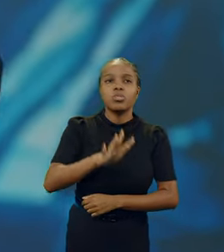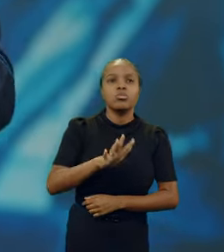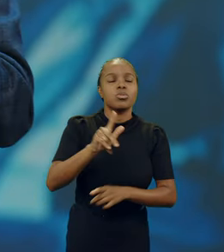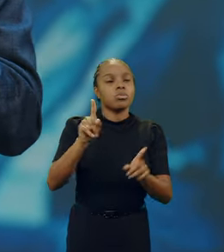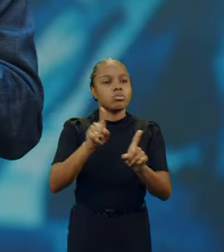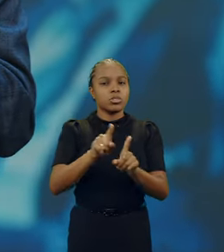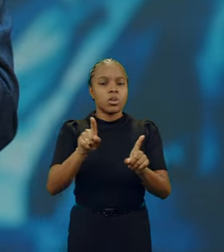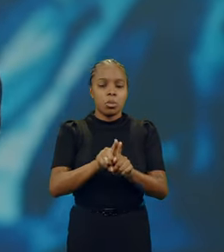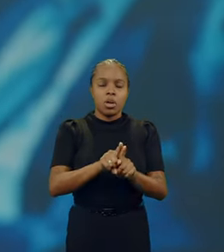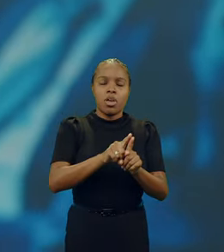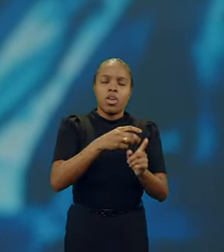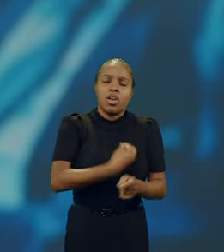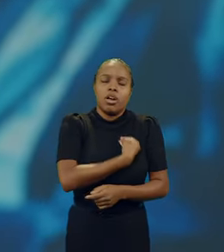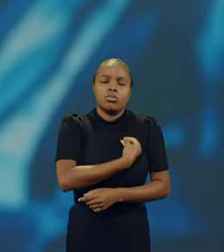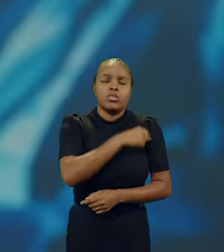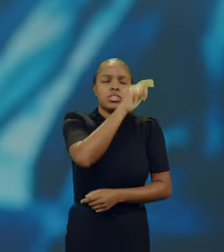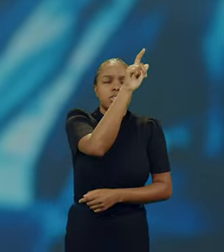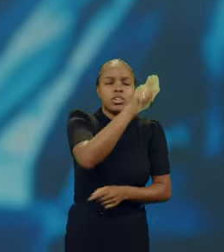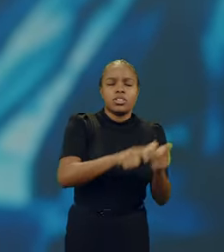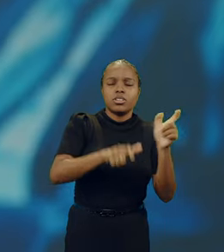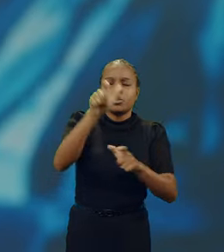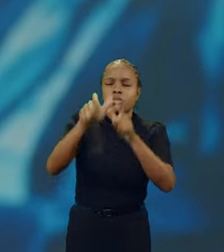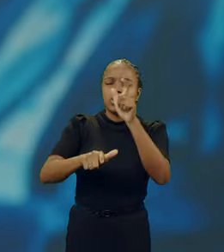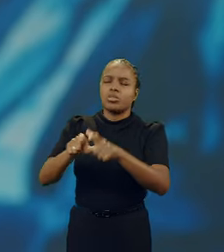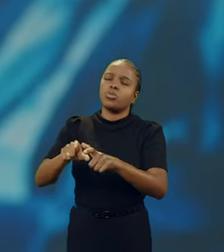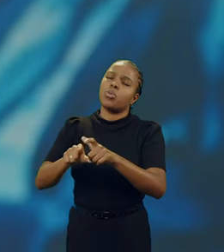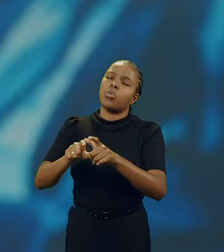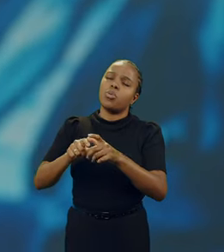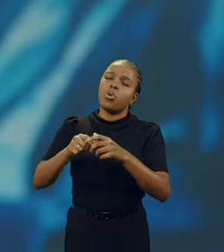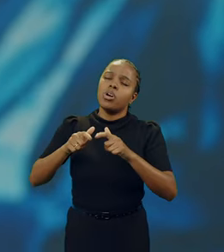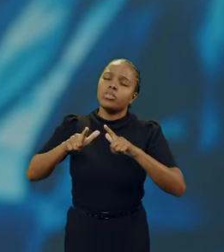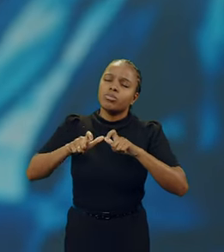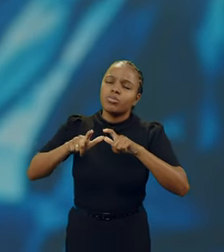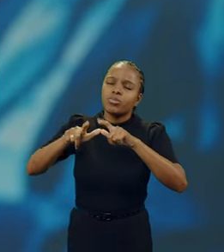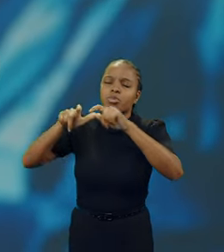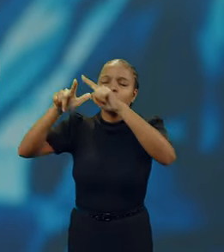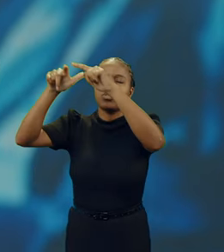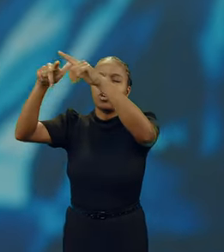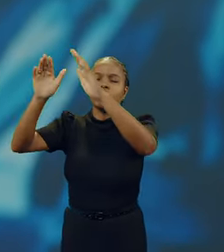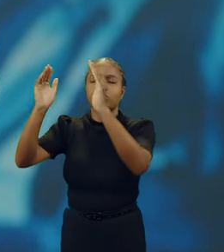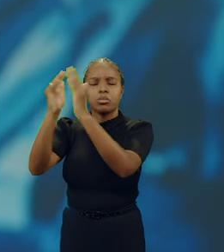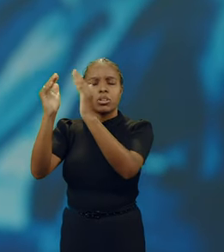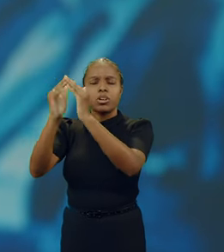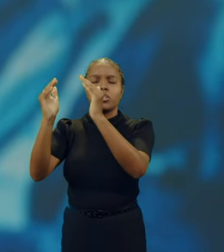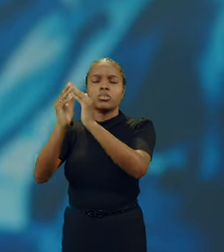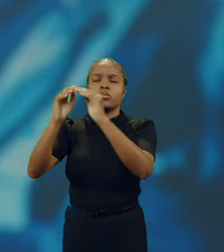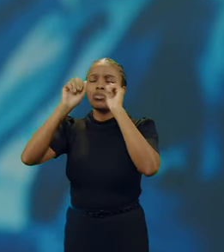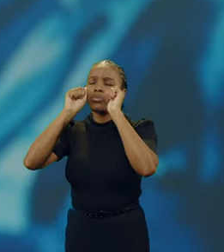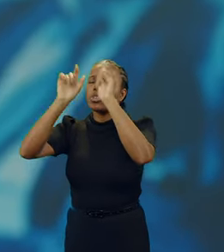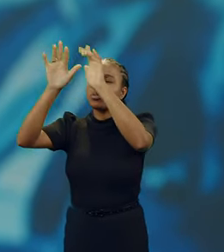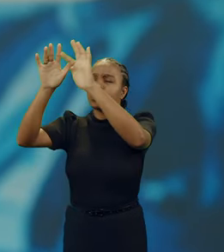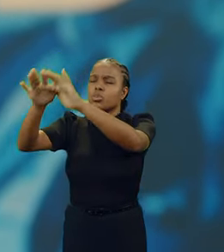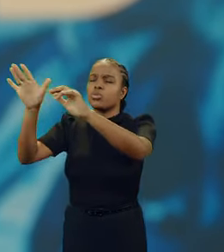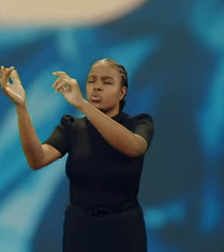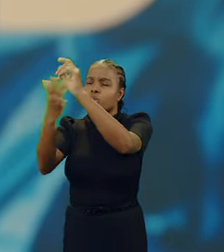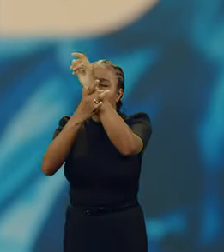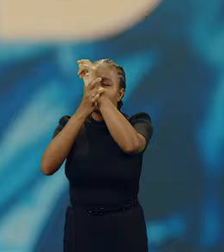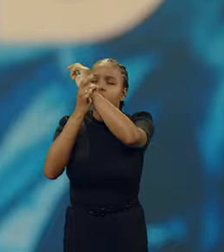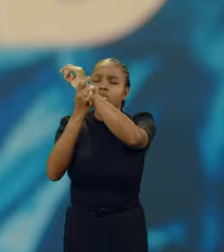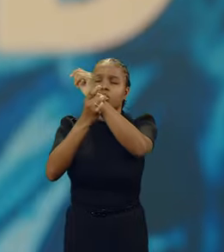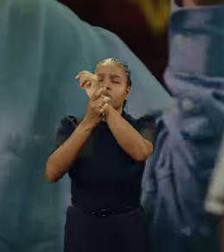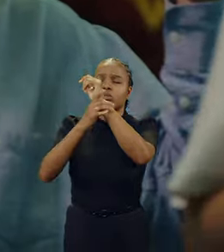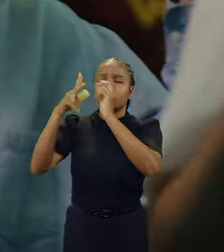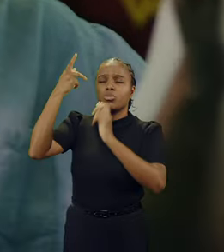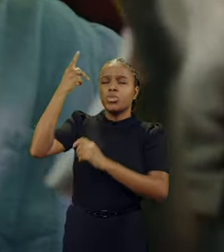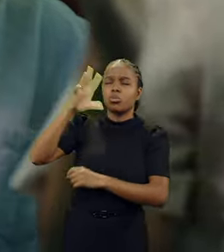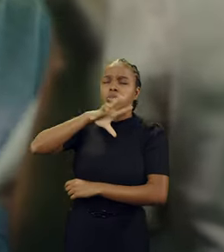de tão longe. Guarda o retorno deles para os seus lares, acobertando com o precioso sangue. Que o amor de